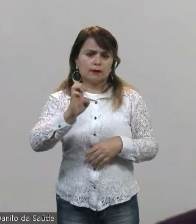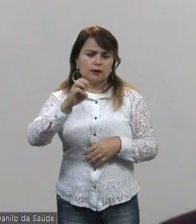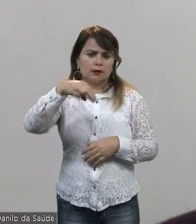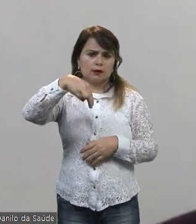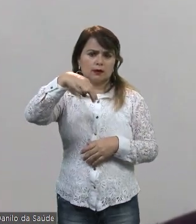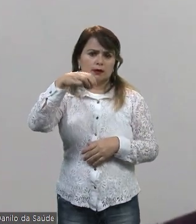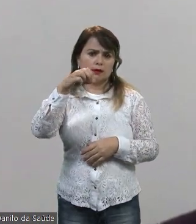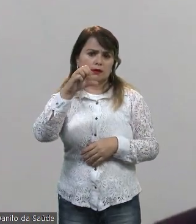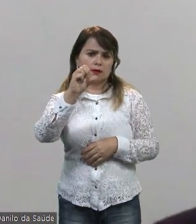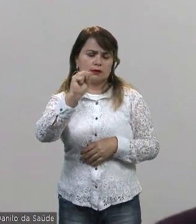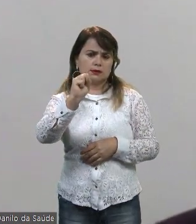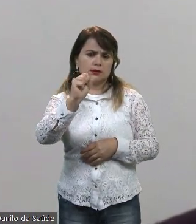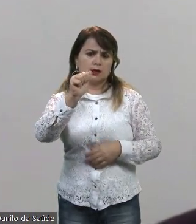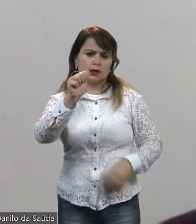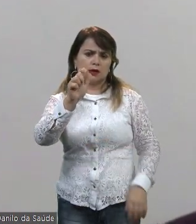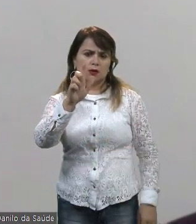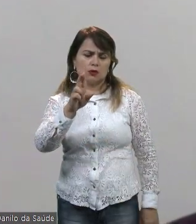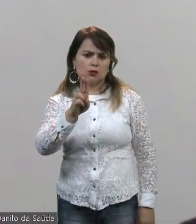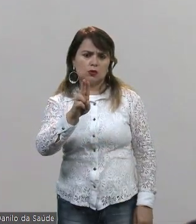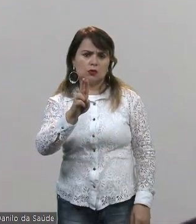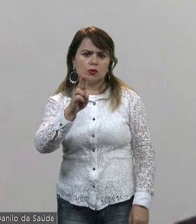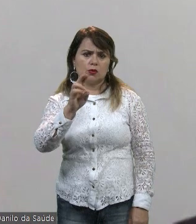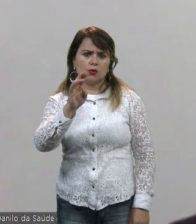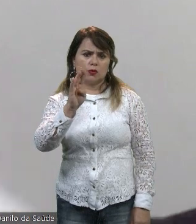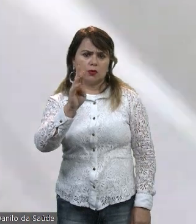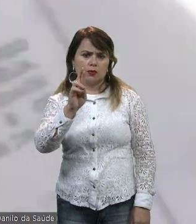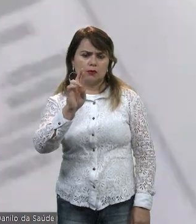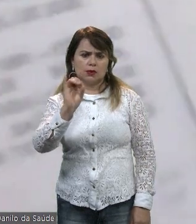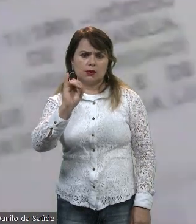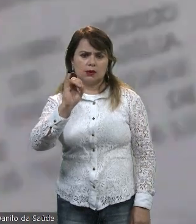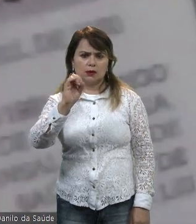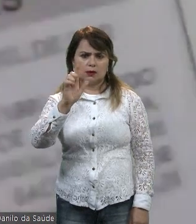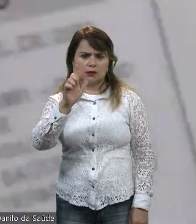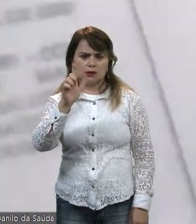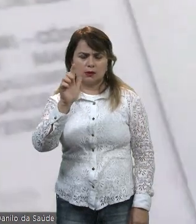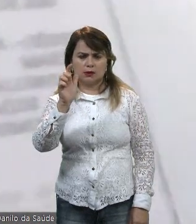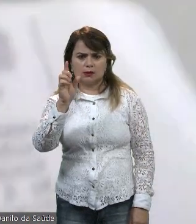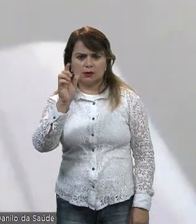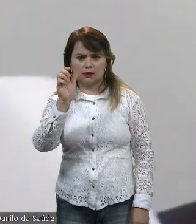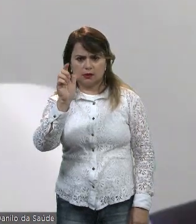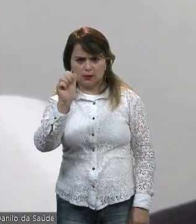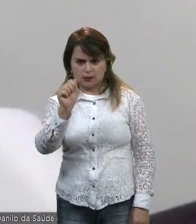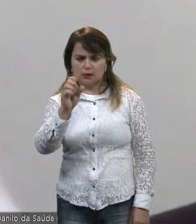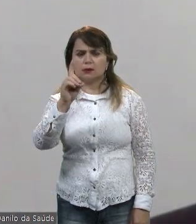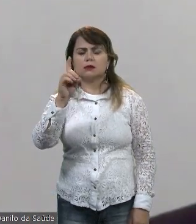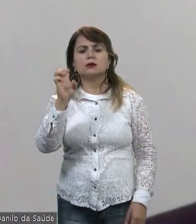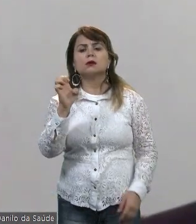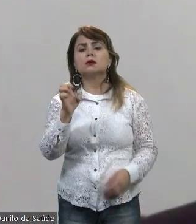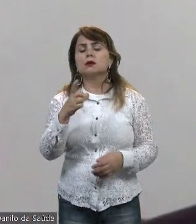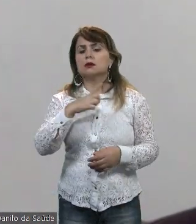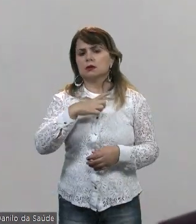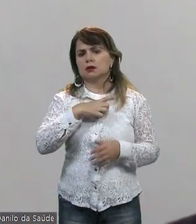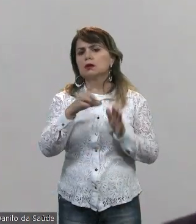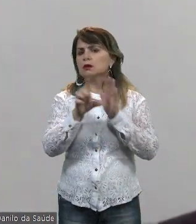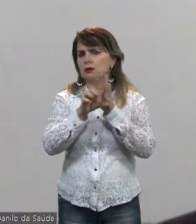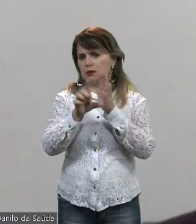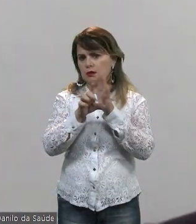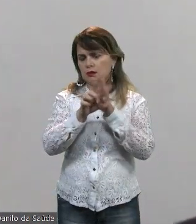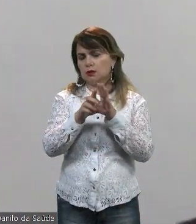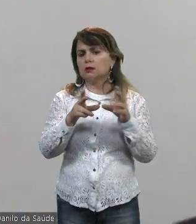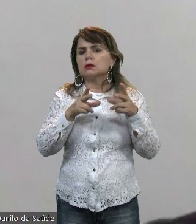salário base e não em cima do salário mínimo. Então, essa é a lei que foi proposta na Câmara, que foi